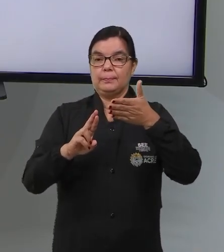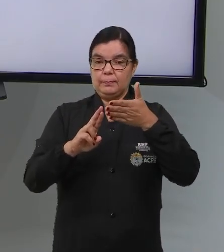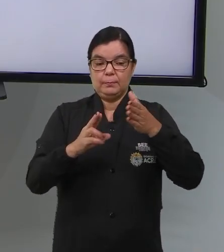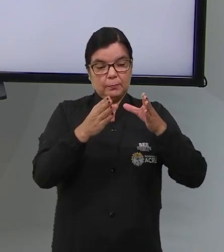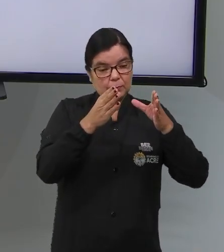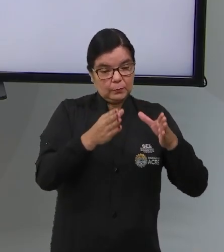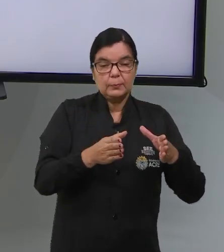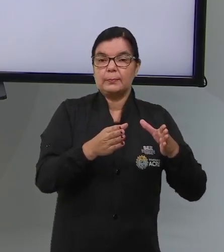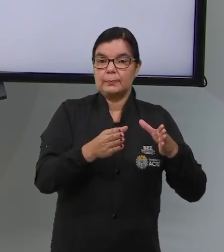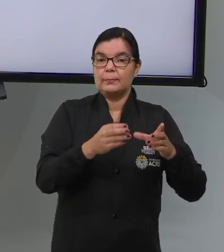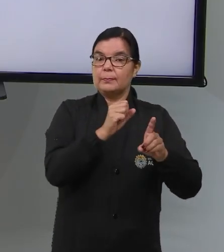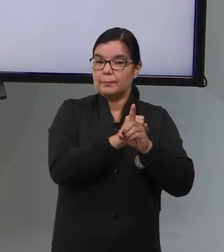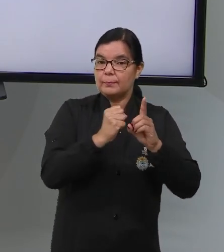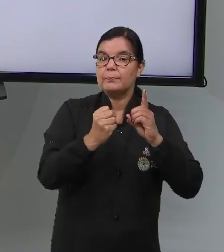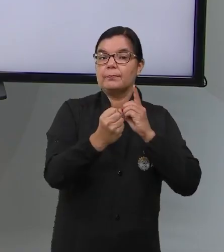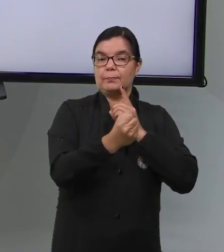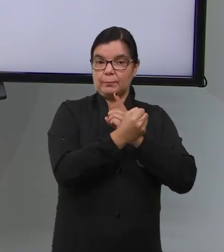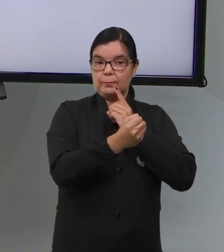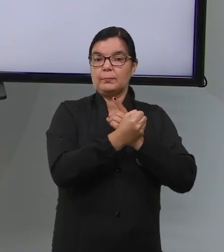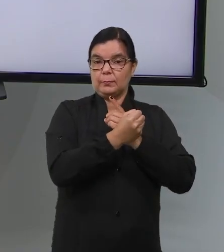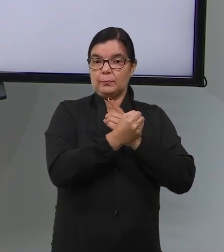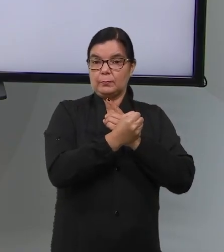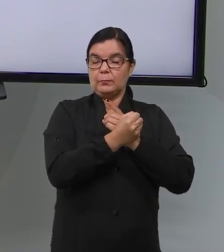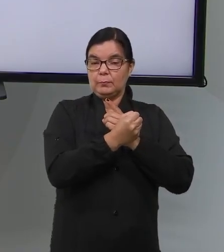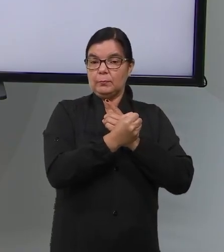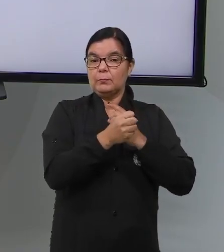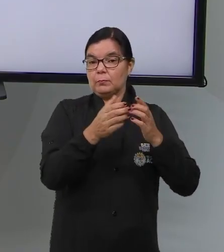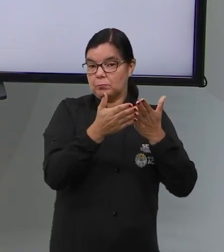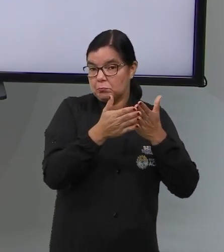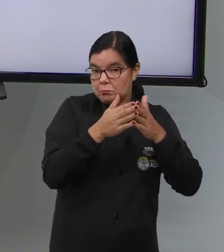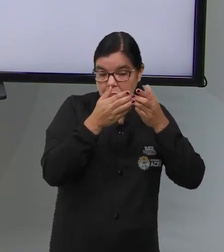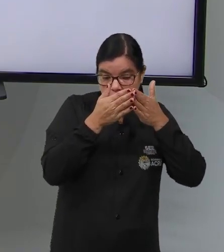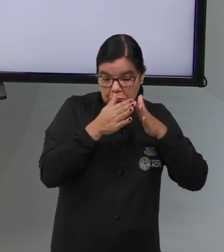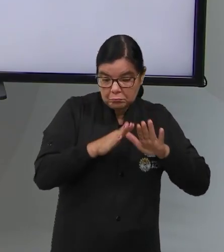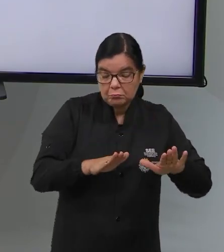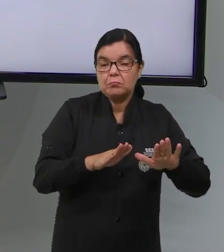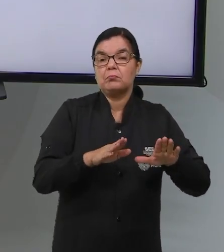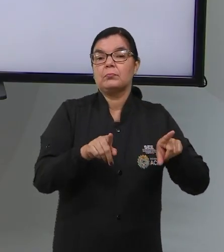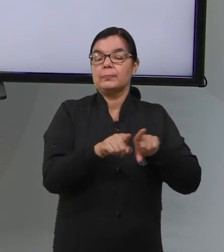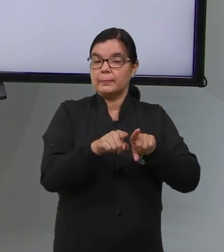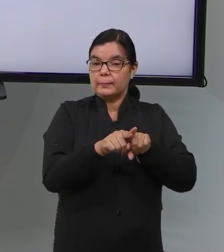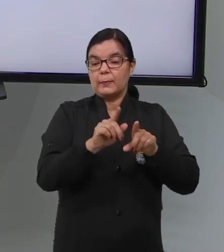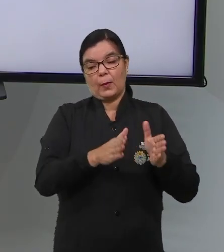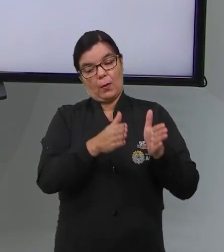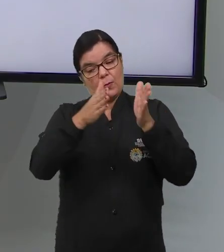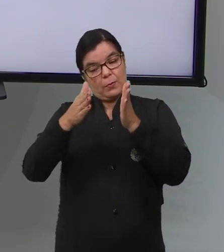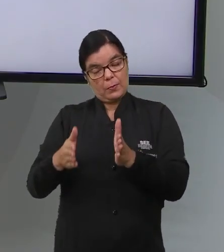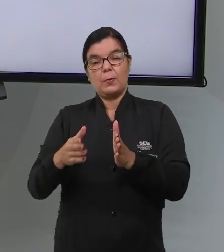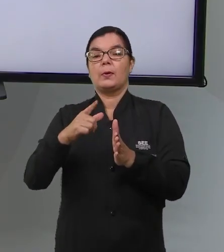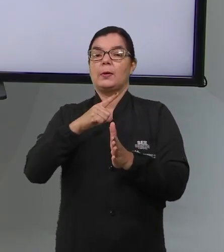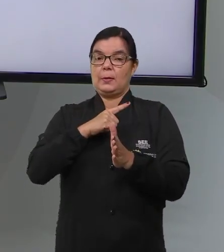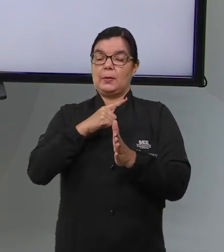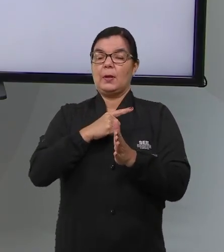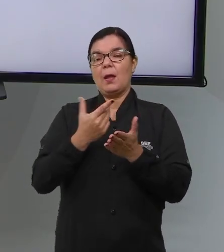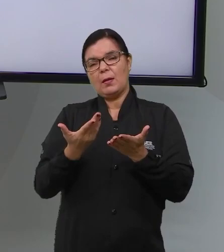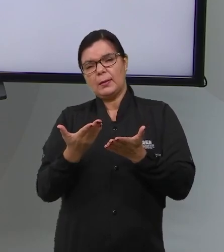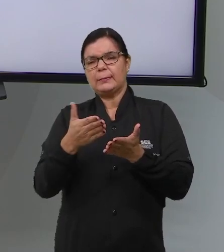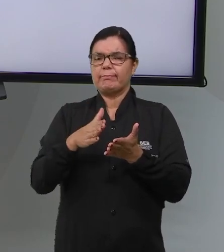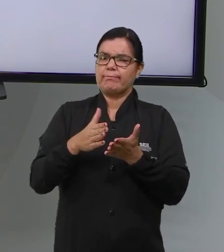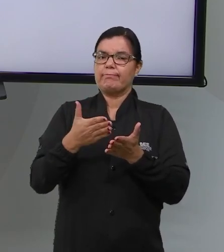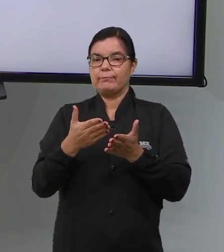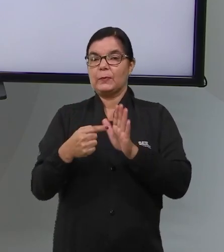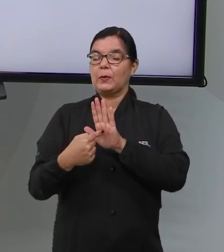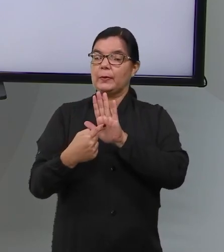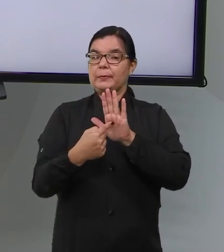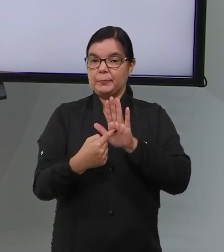classe social, que é uma classe social mais abastada, e você tem uma outra classe social que ela